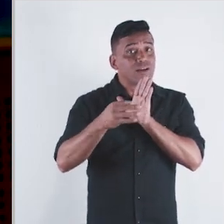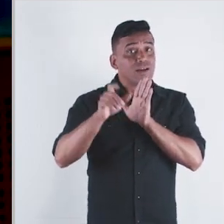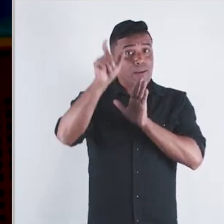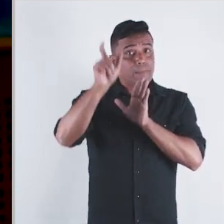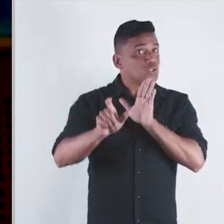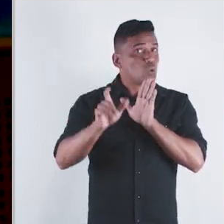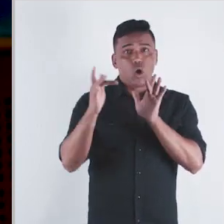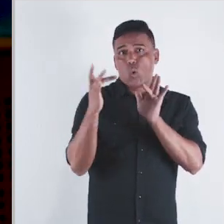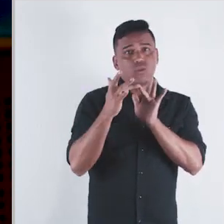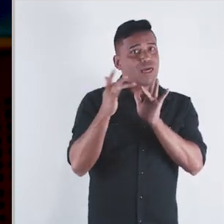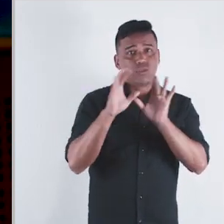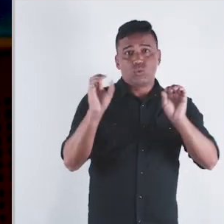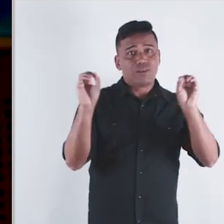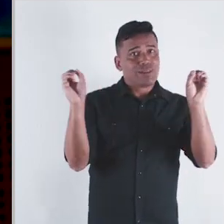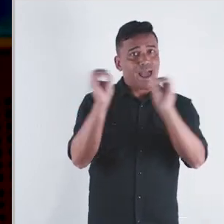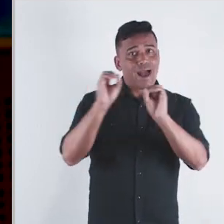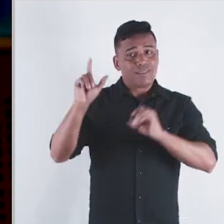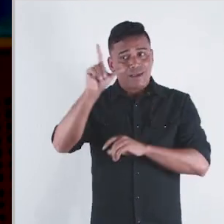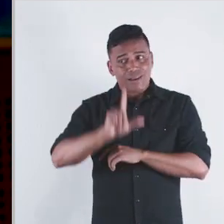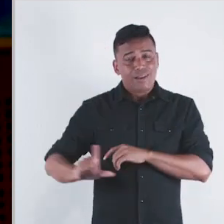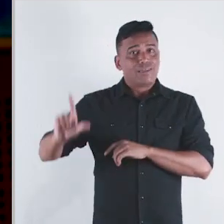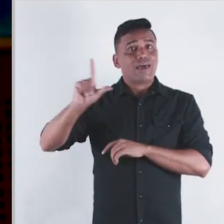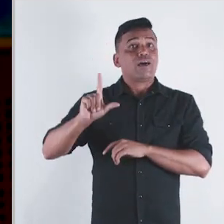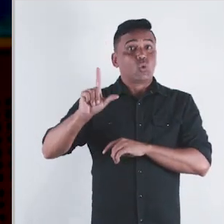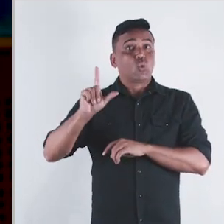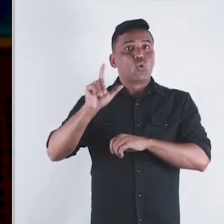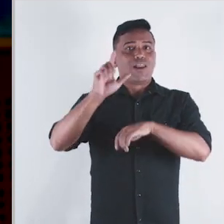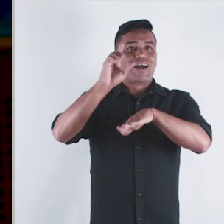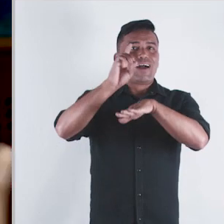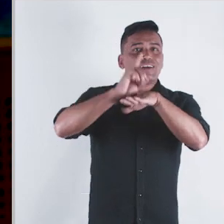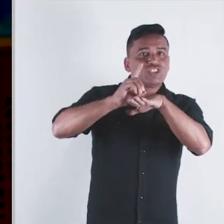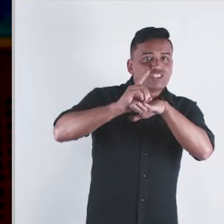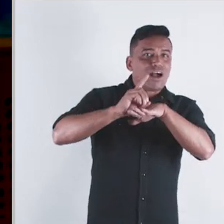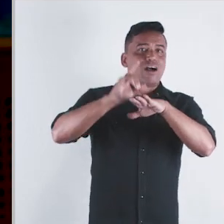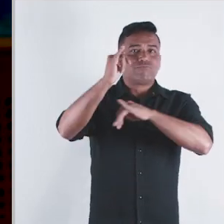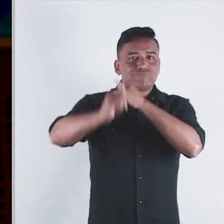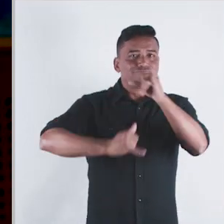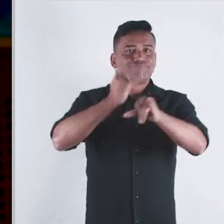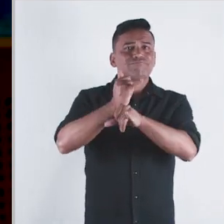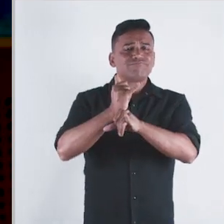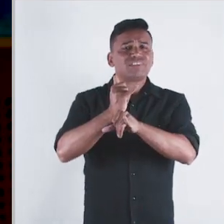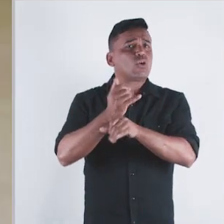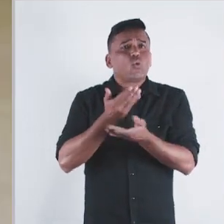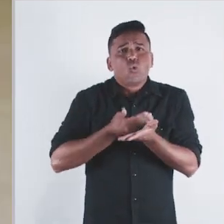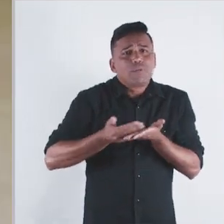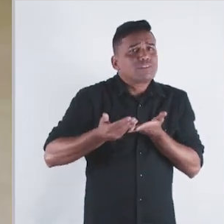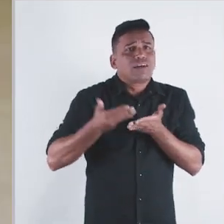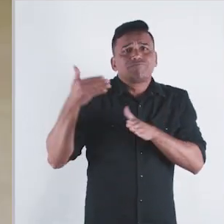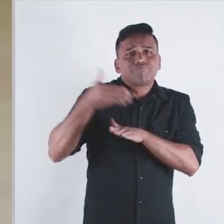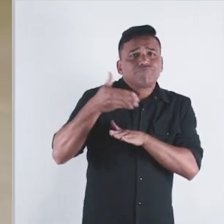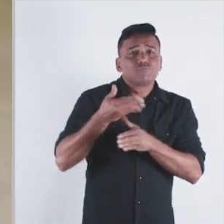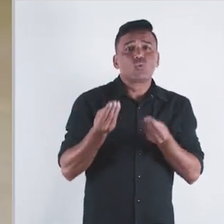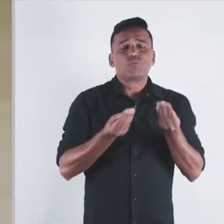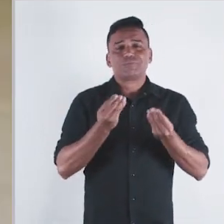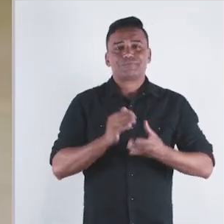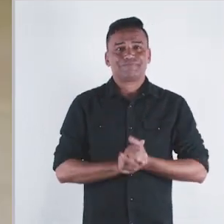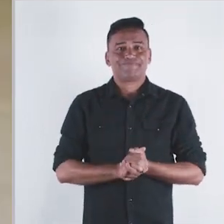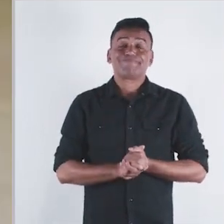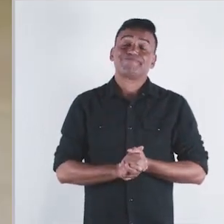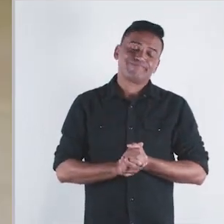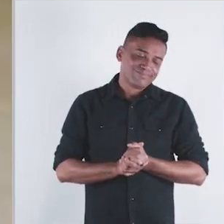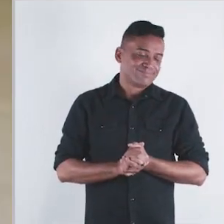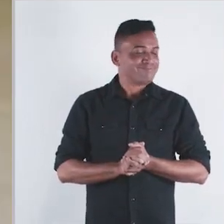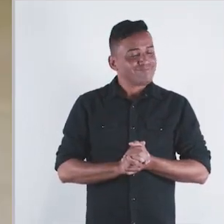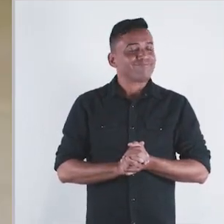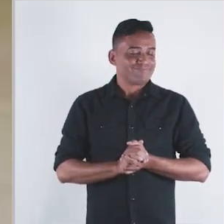literatura digital e que desejam fazê-lo, né? Como começar, né? Então, claro,